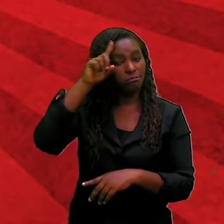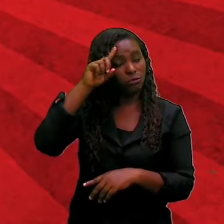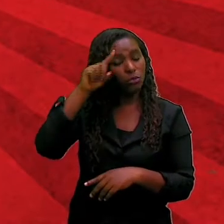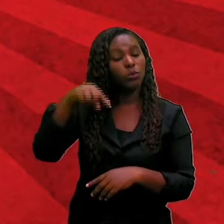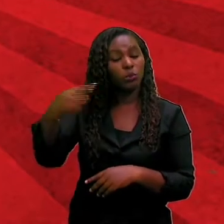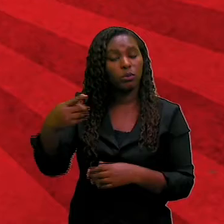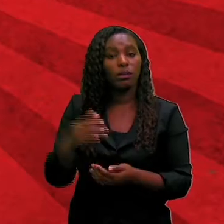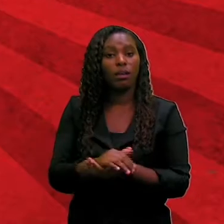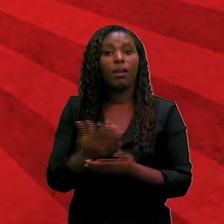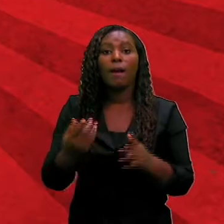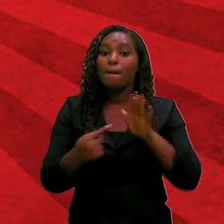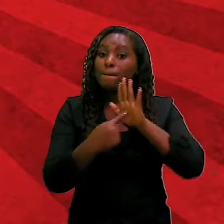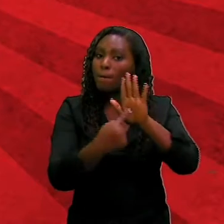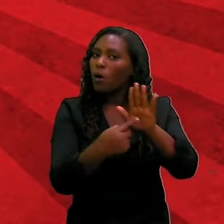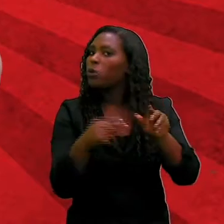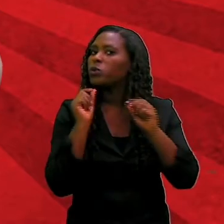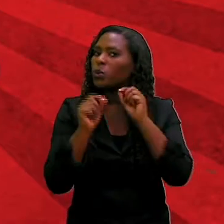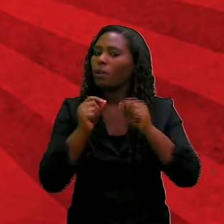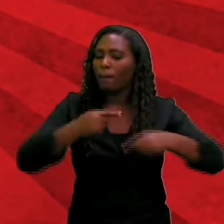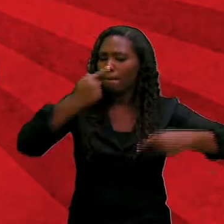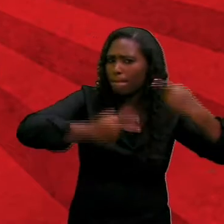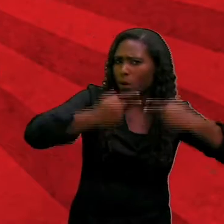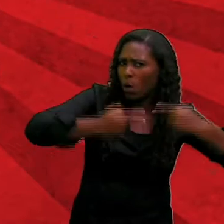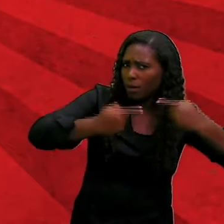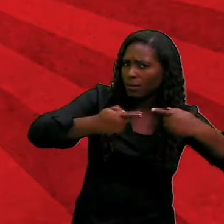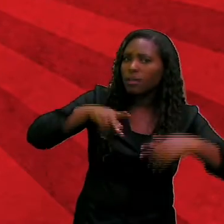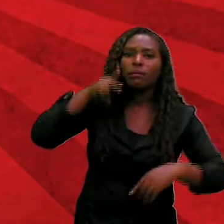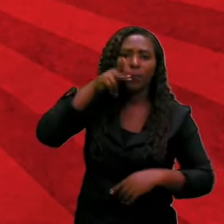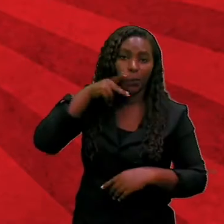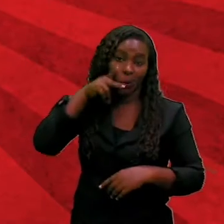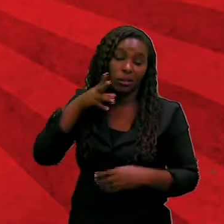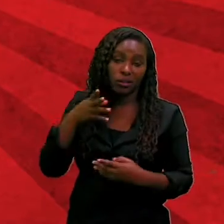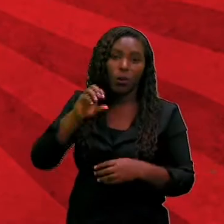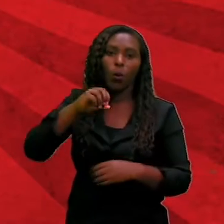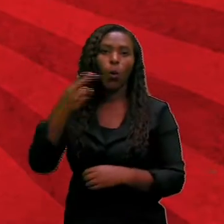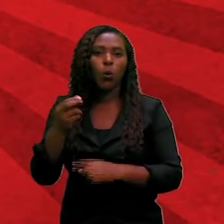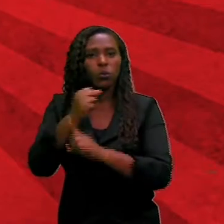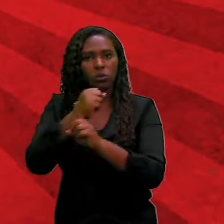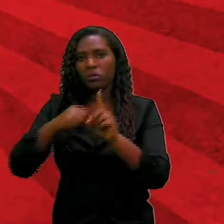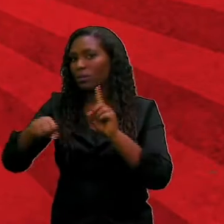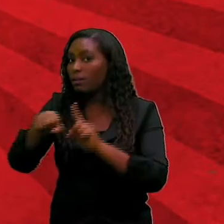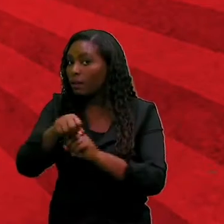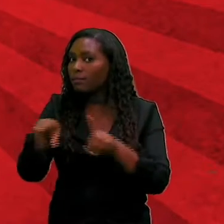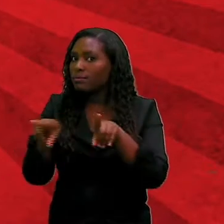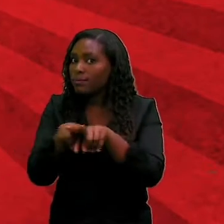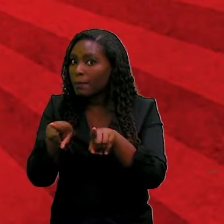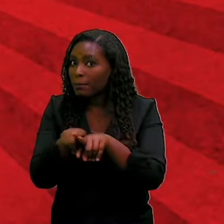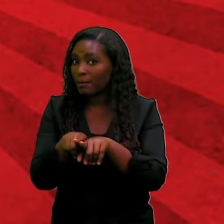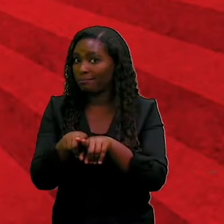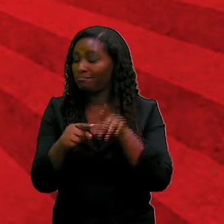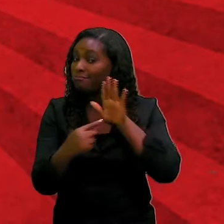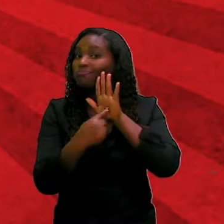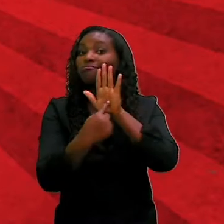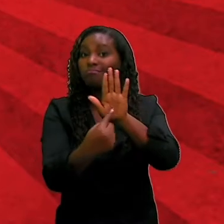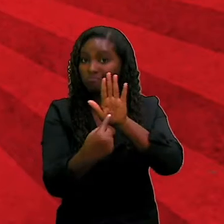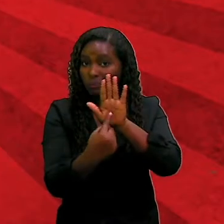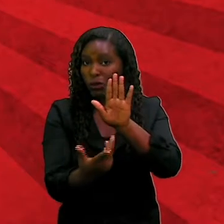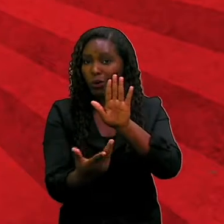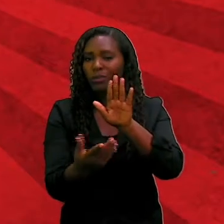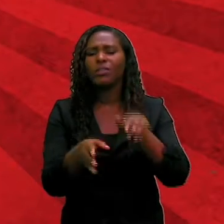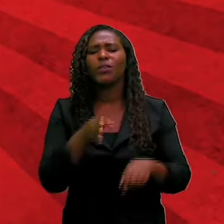a sociedade. A charge, ela retrata geralmente fatos políticos e de conhecimento